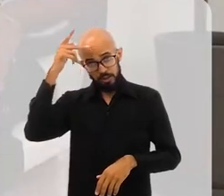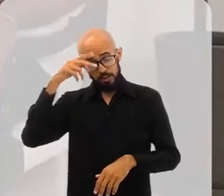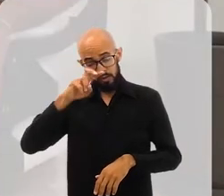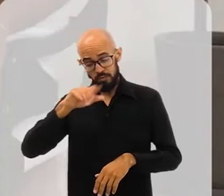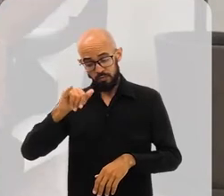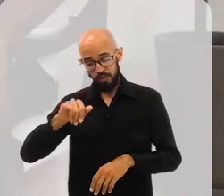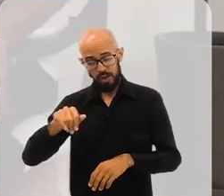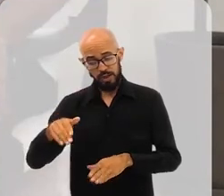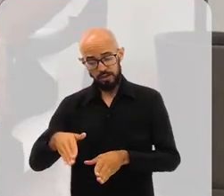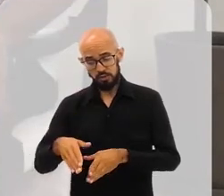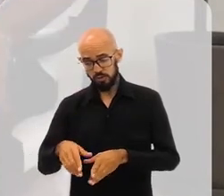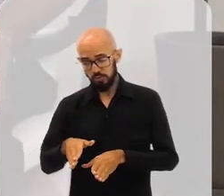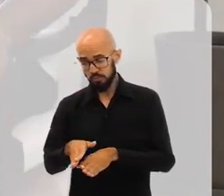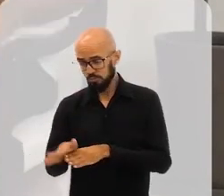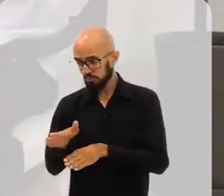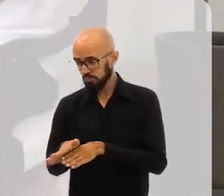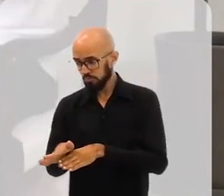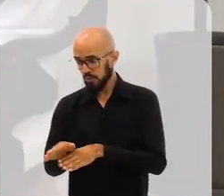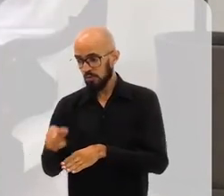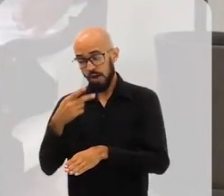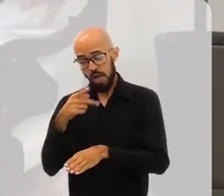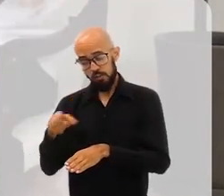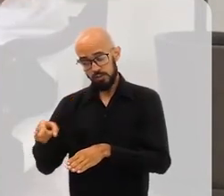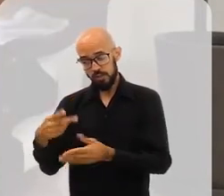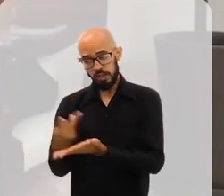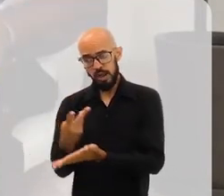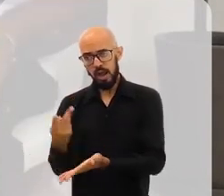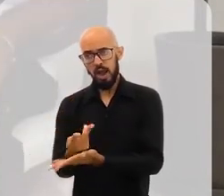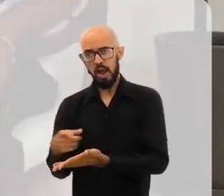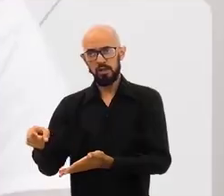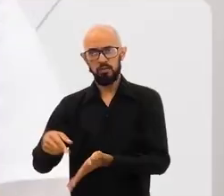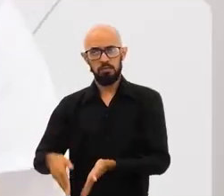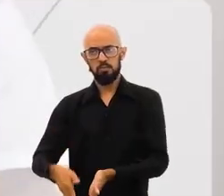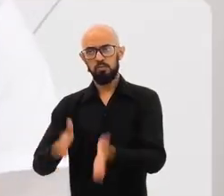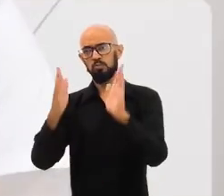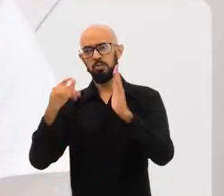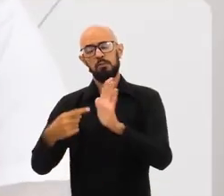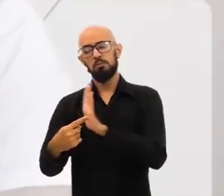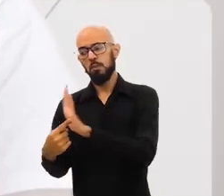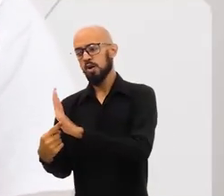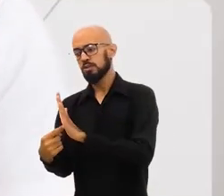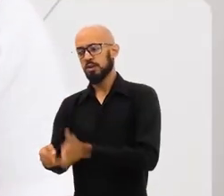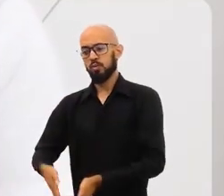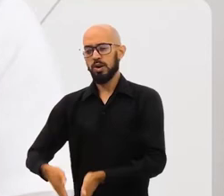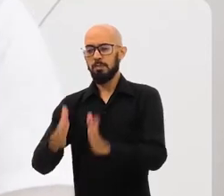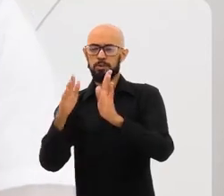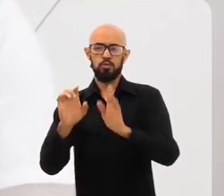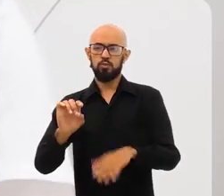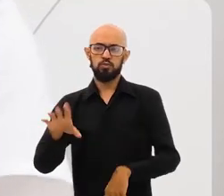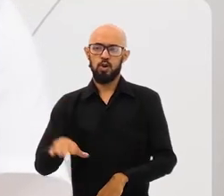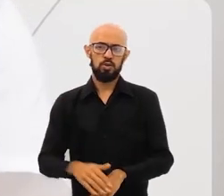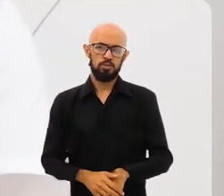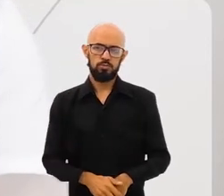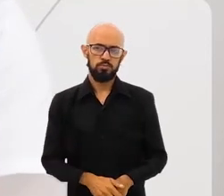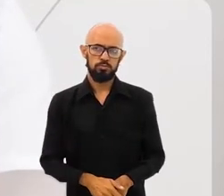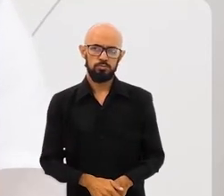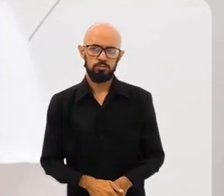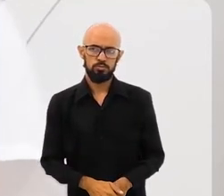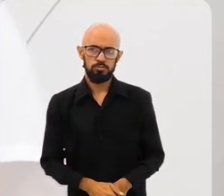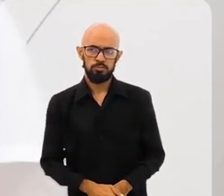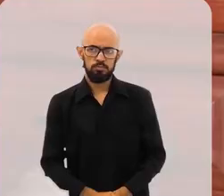padre vem aqui ele vai te direcionar é que ele que vai te mostrar que você tá errado vou mostrar que você o Flamengo ou seja ele tem que ter essa imparcialidade